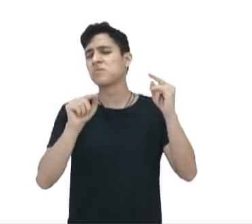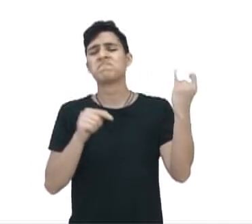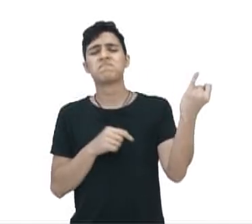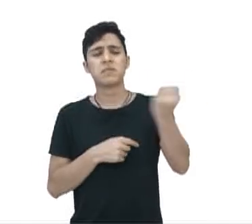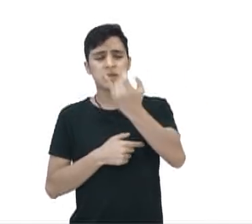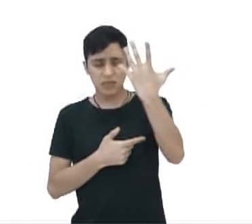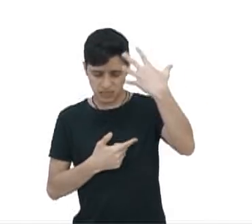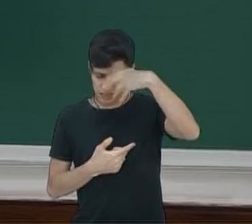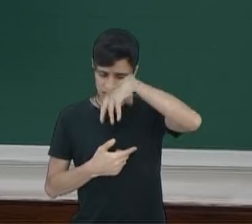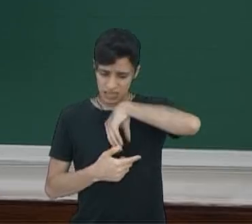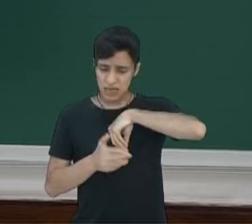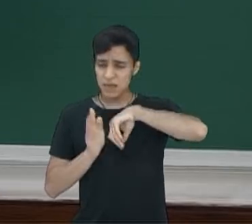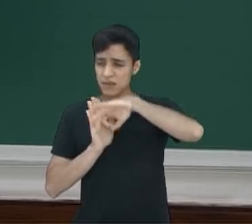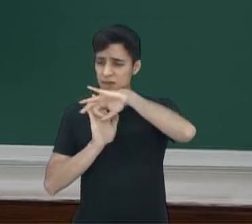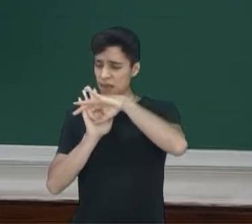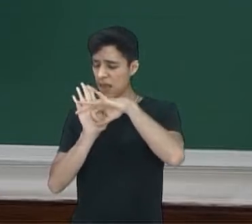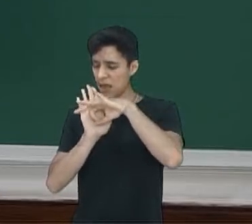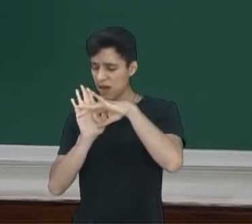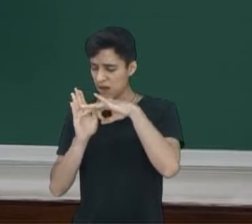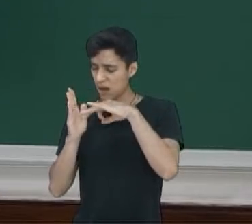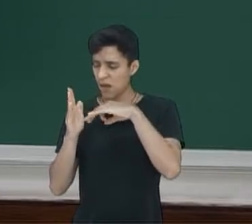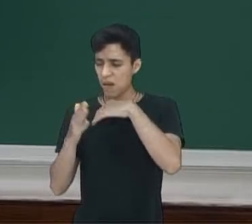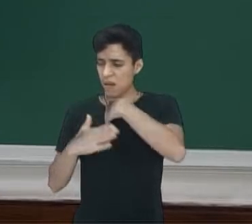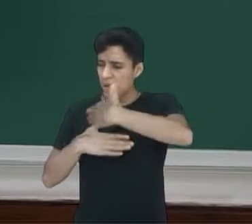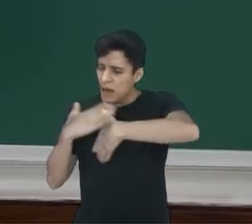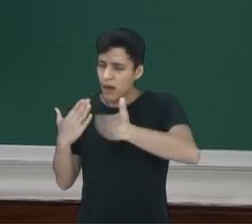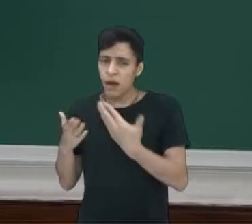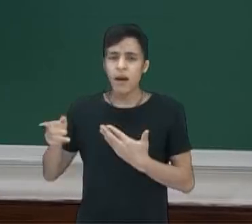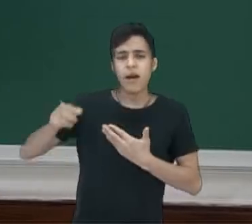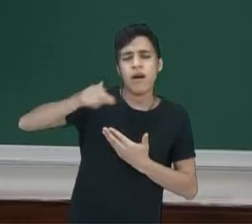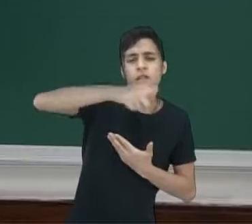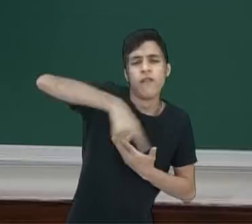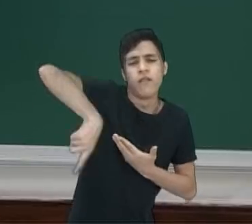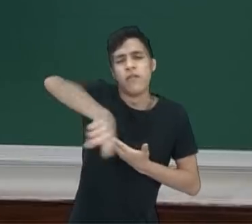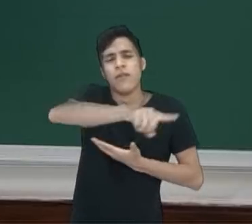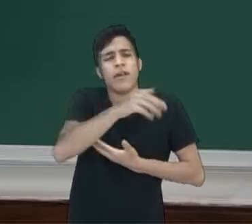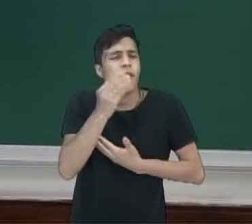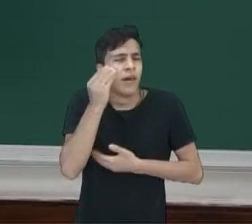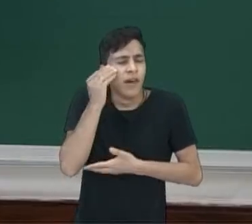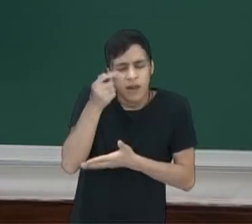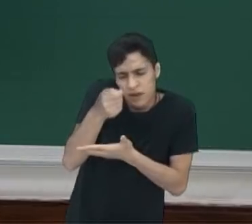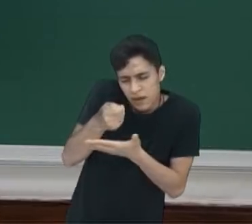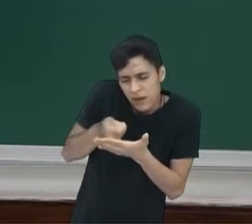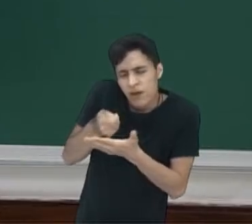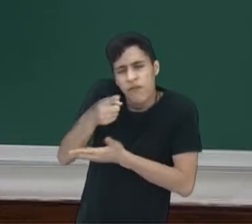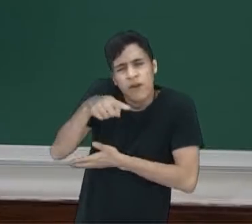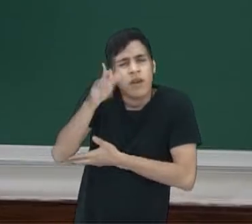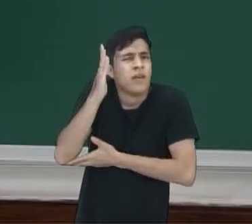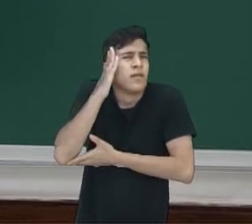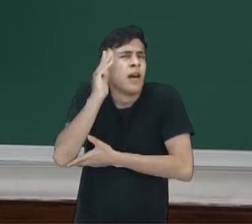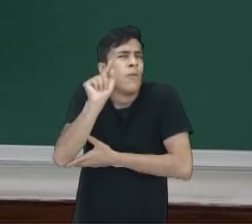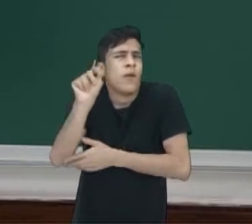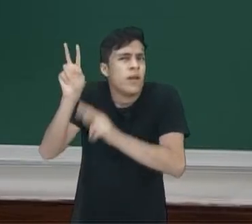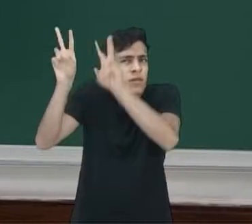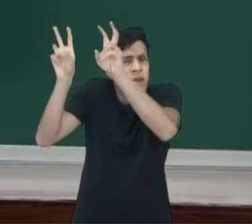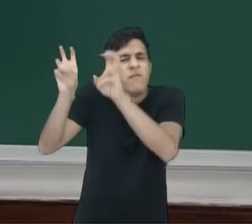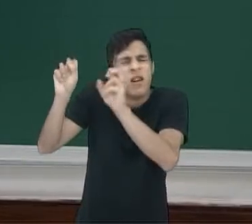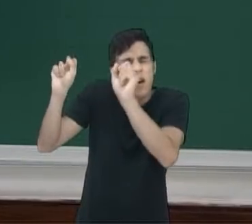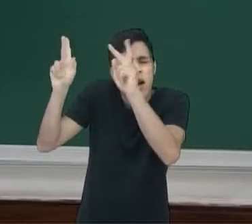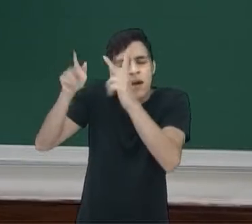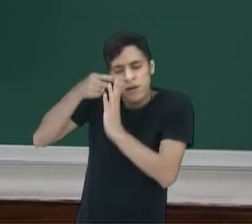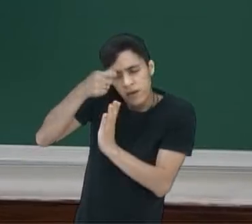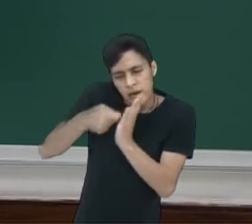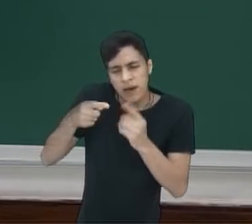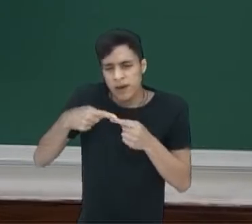atividades celulares? Então, tenta responder com as suas palavras, com o seu conhecimento prévio que você já tem sobre isso, e nós